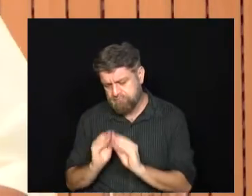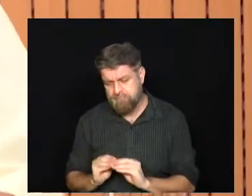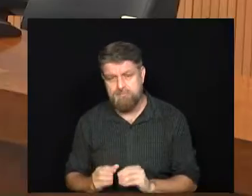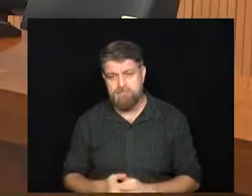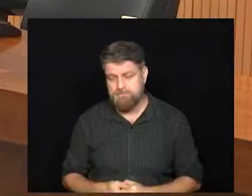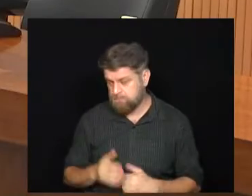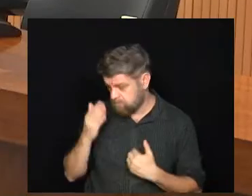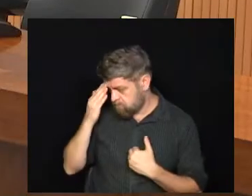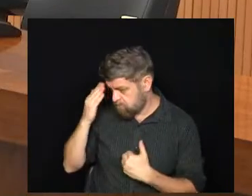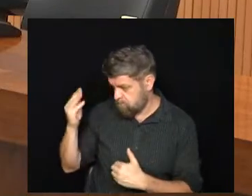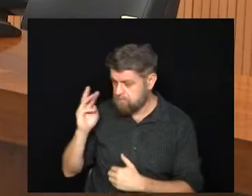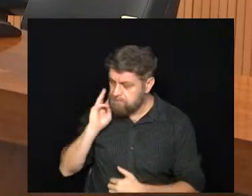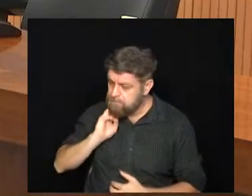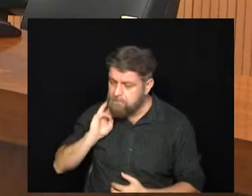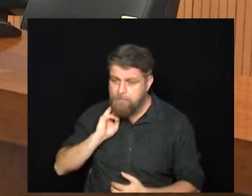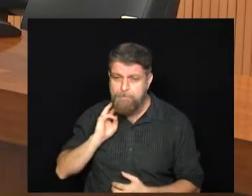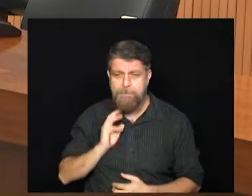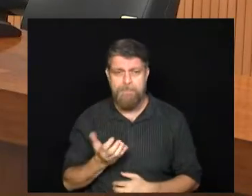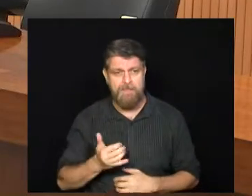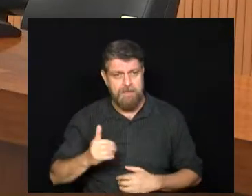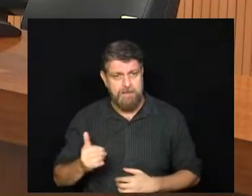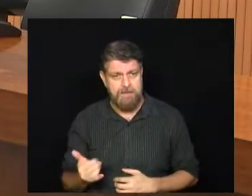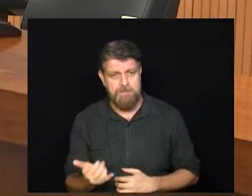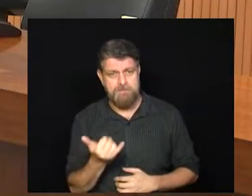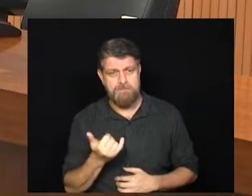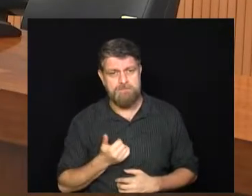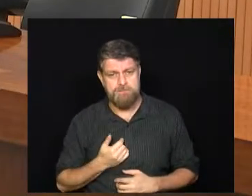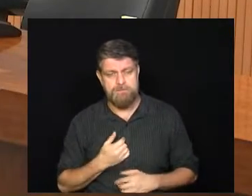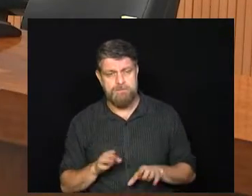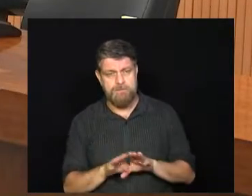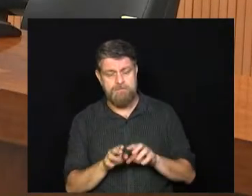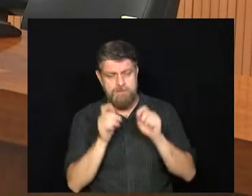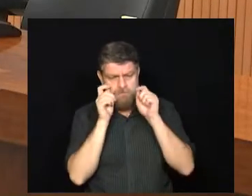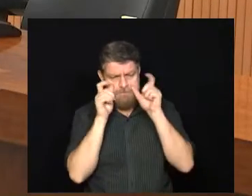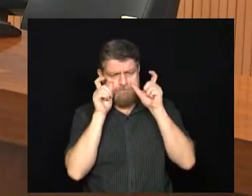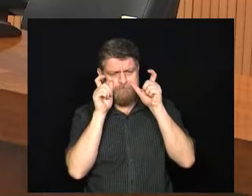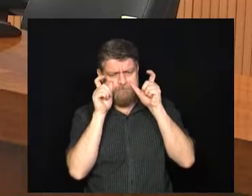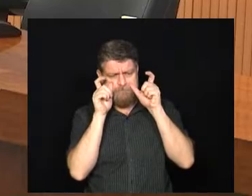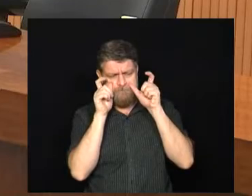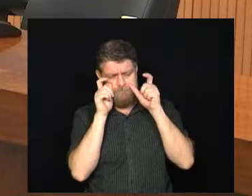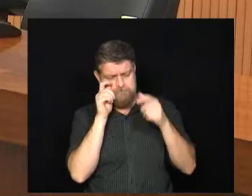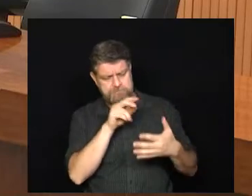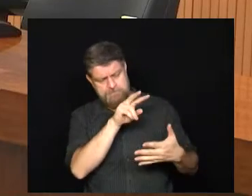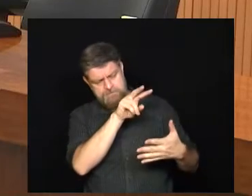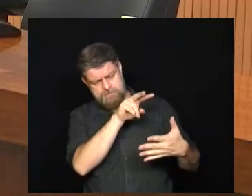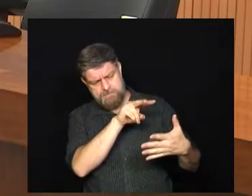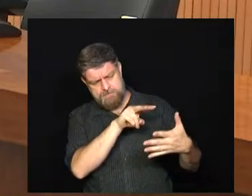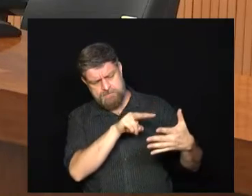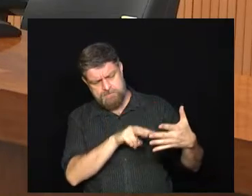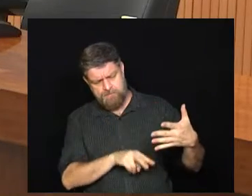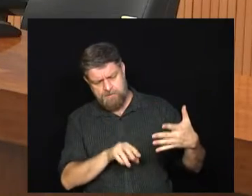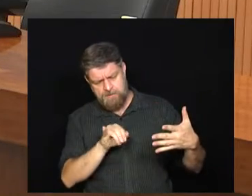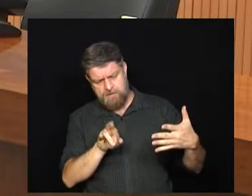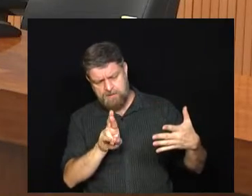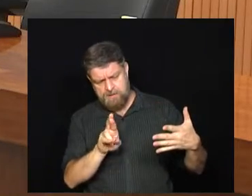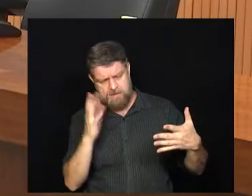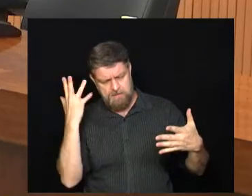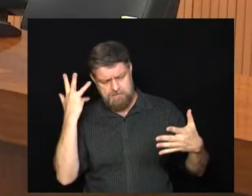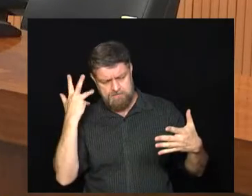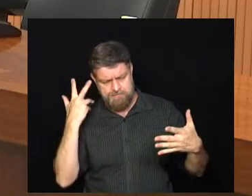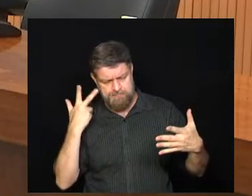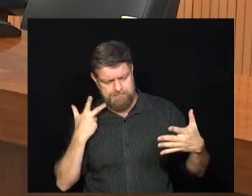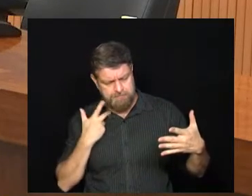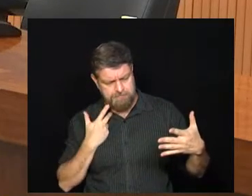vereador. Inclusive aproveitar, também me chamou a atenção, vereador, o imposto de renda retido na fonte,